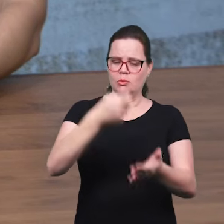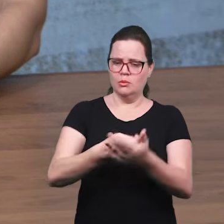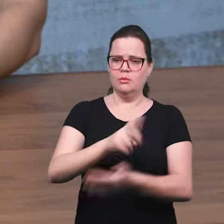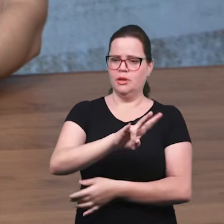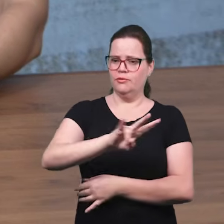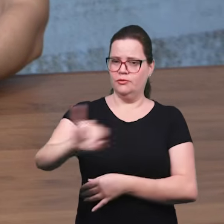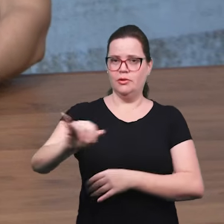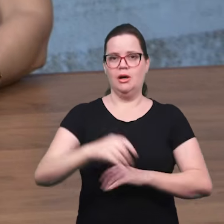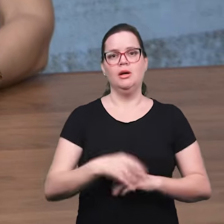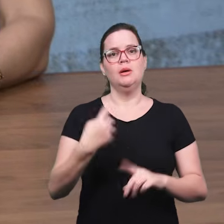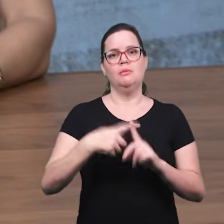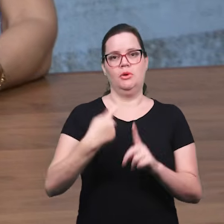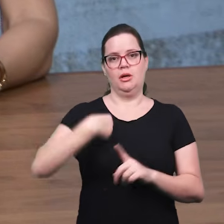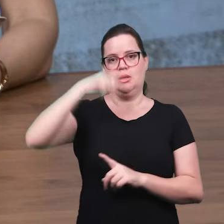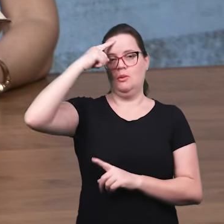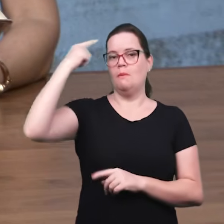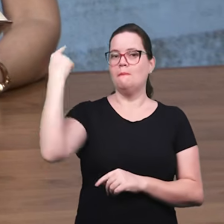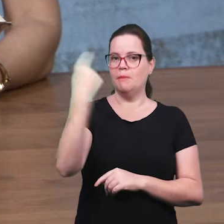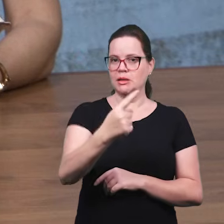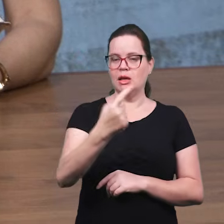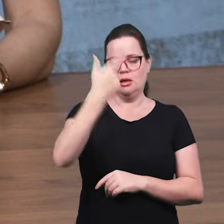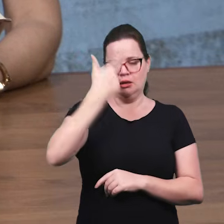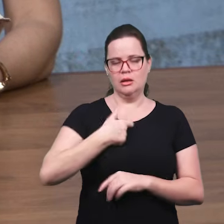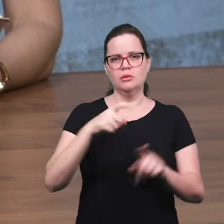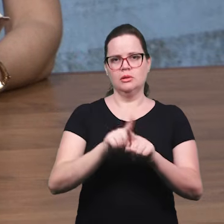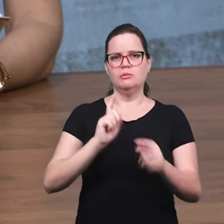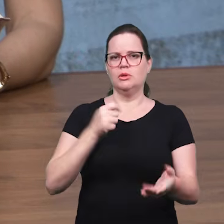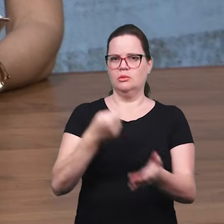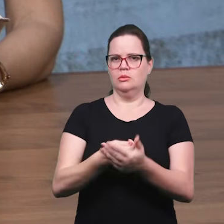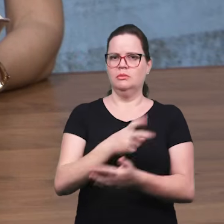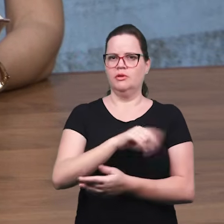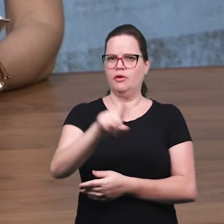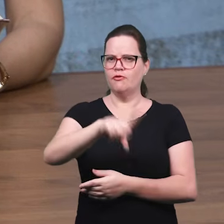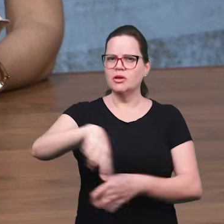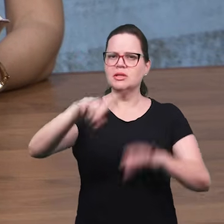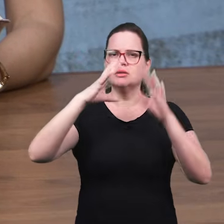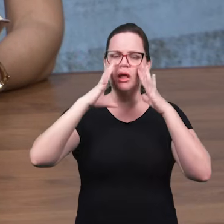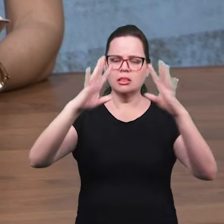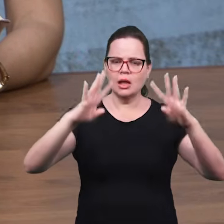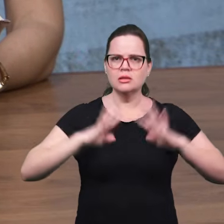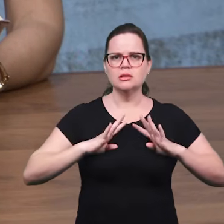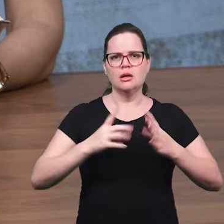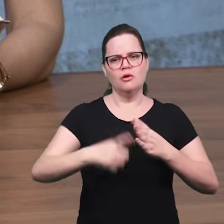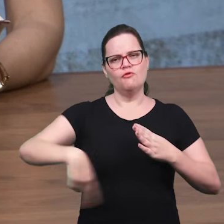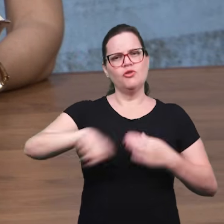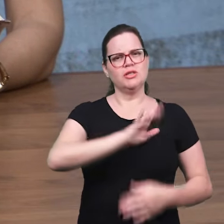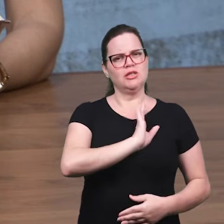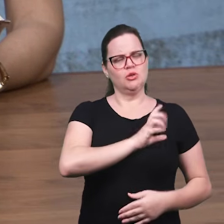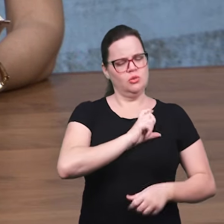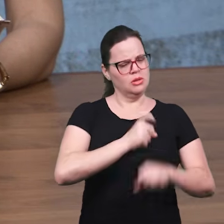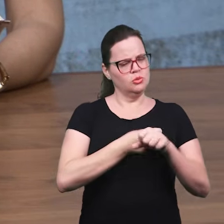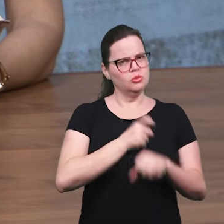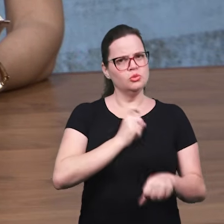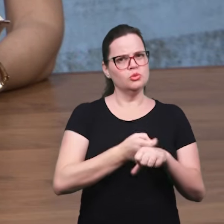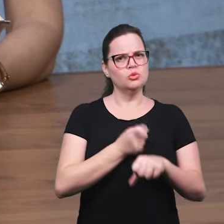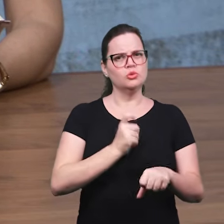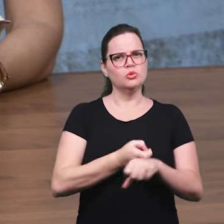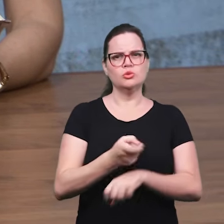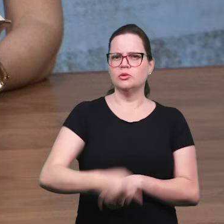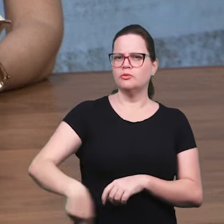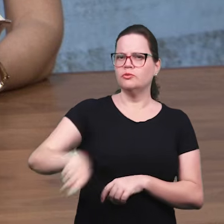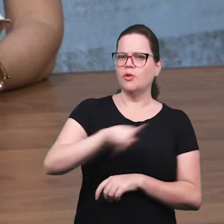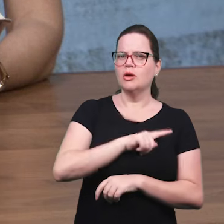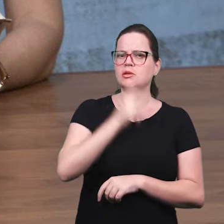o determinei e também o farei. Ouvi-me, ó duros de coração, os que